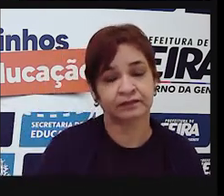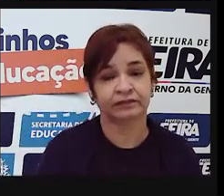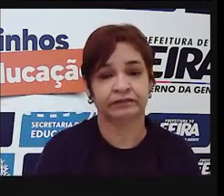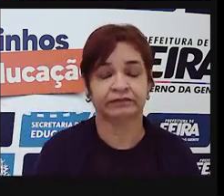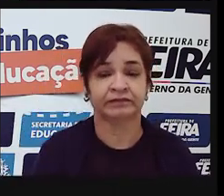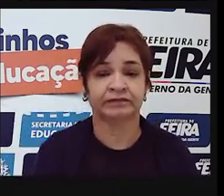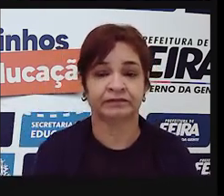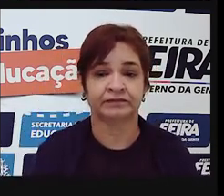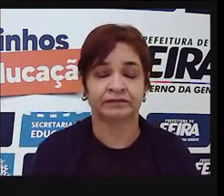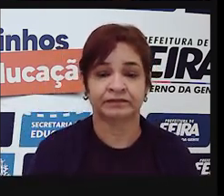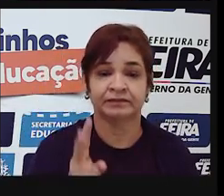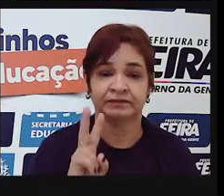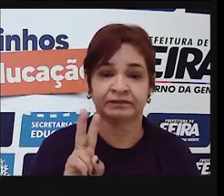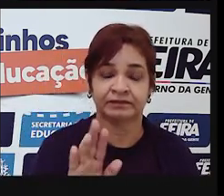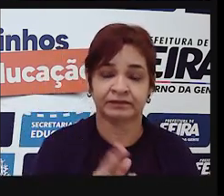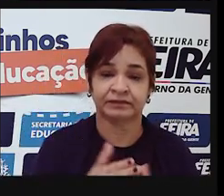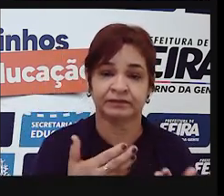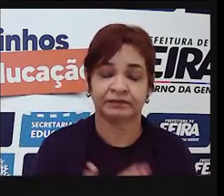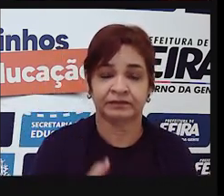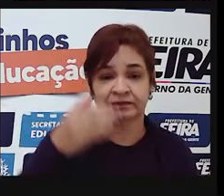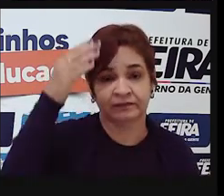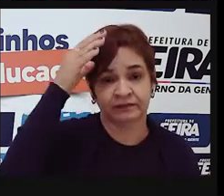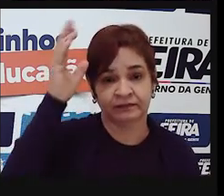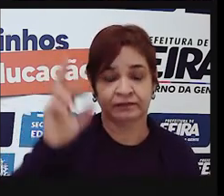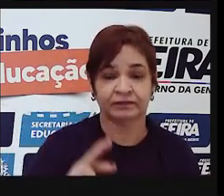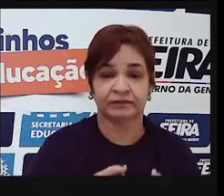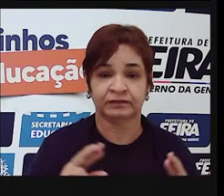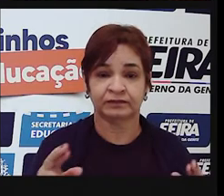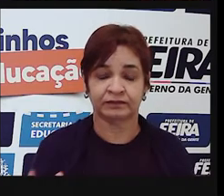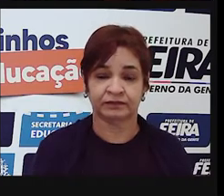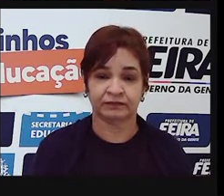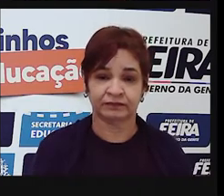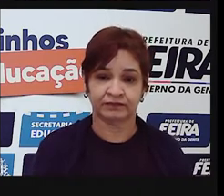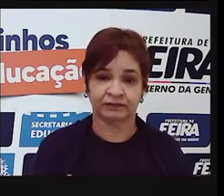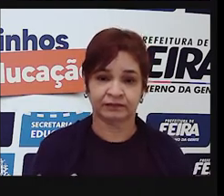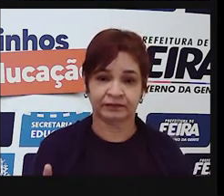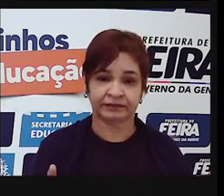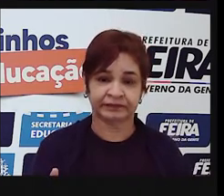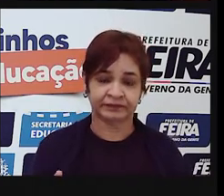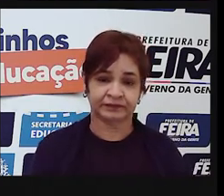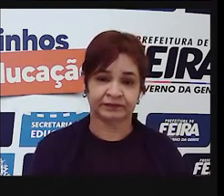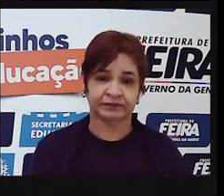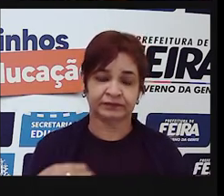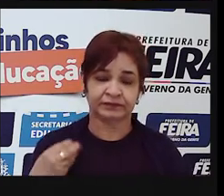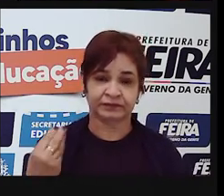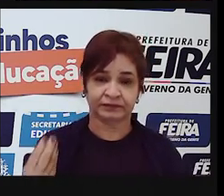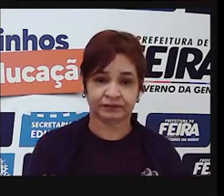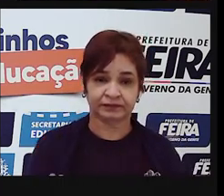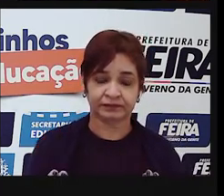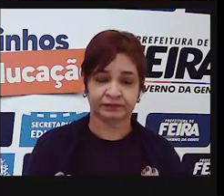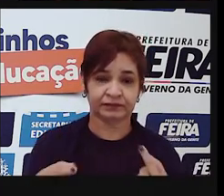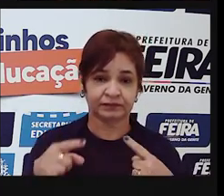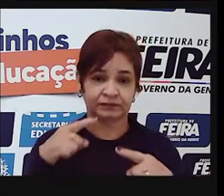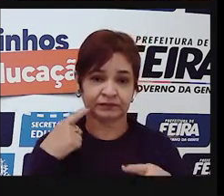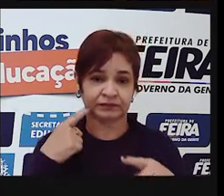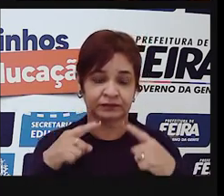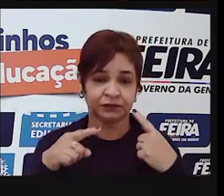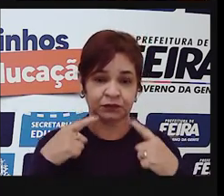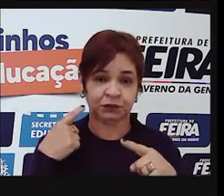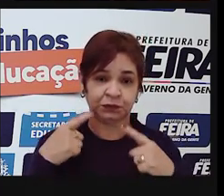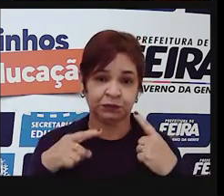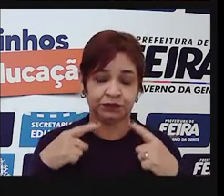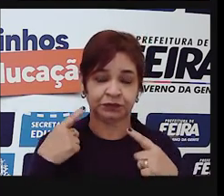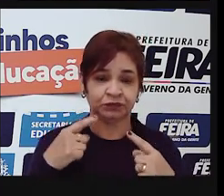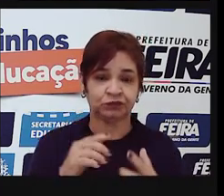a gente vai estudar uma cultura diferente, quando vamos pesquisar, ali tem algum estilo musical, algum tipo de música ou de